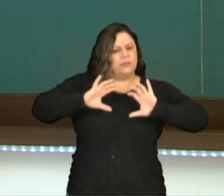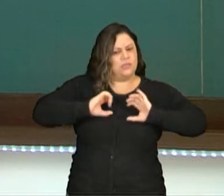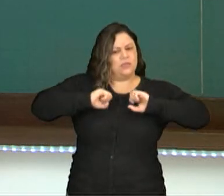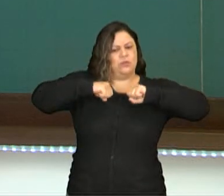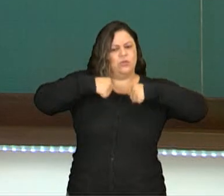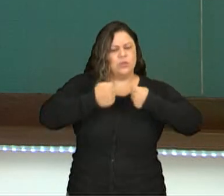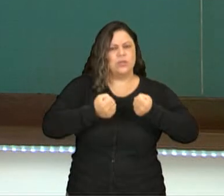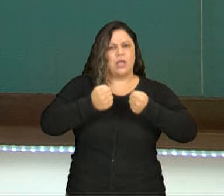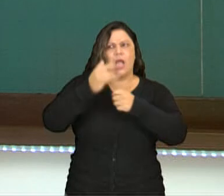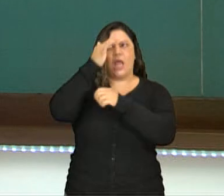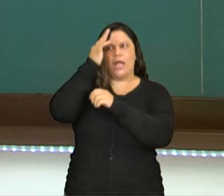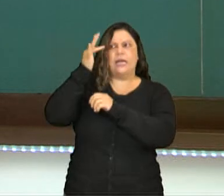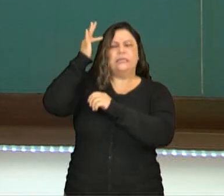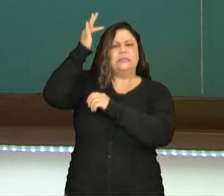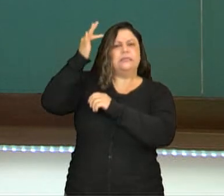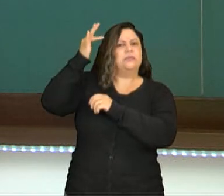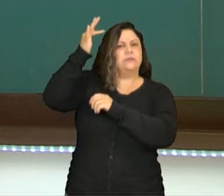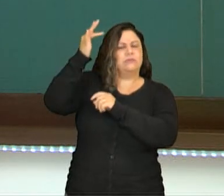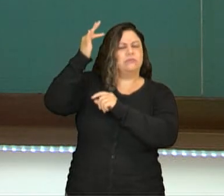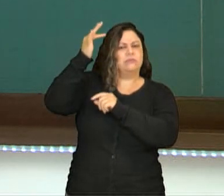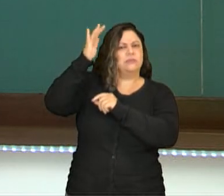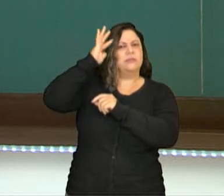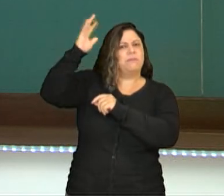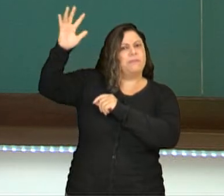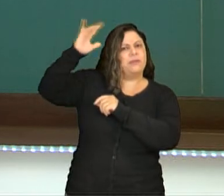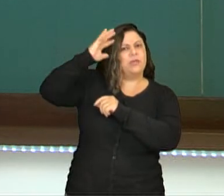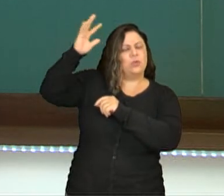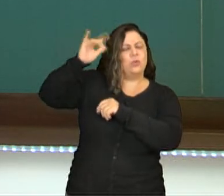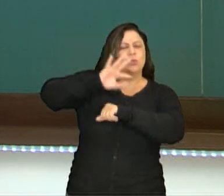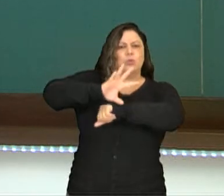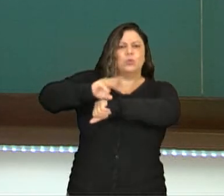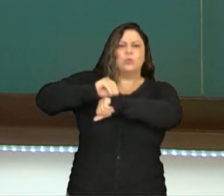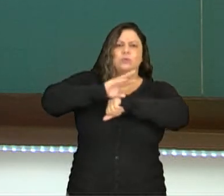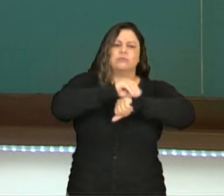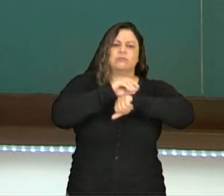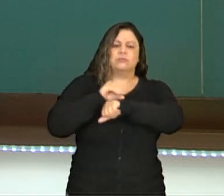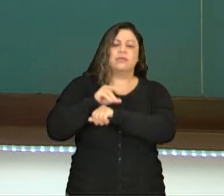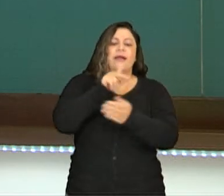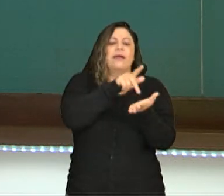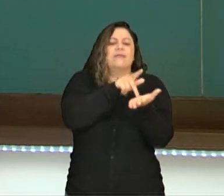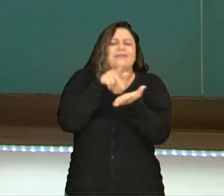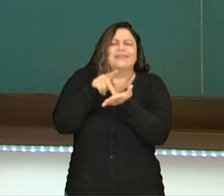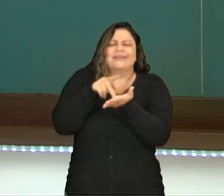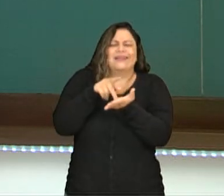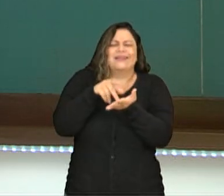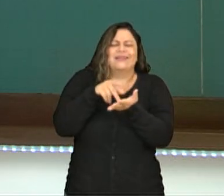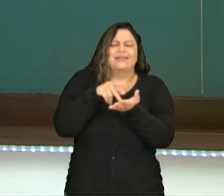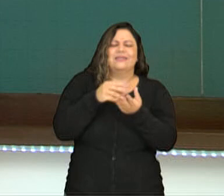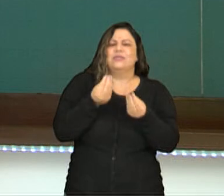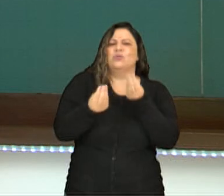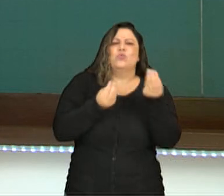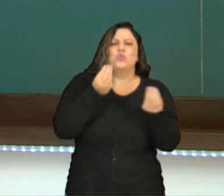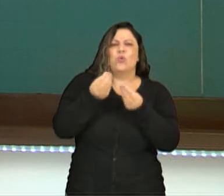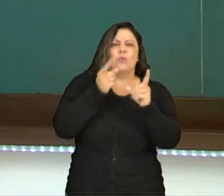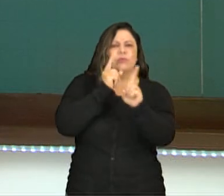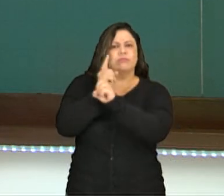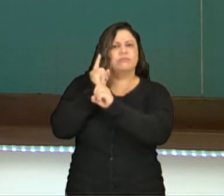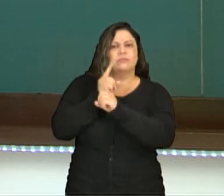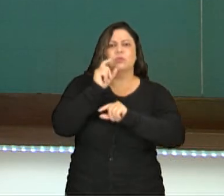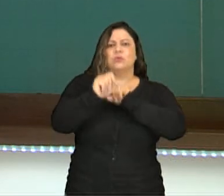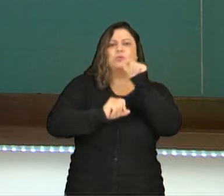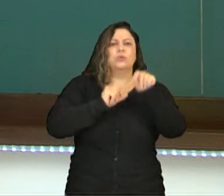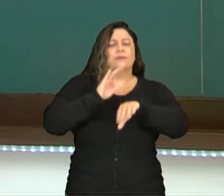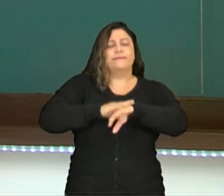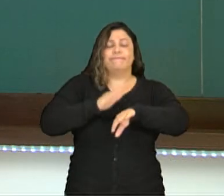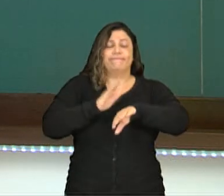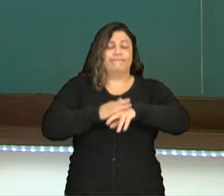exemplo, a teoria do conhecimento. A verdade, de que jeito a gente encontra ela? E como fazer para que nós possamos realmente